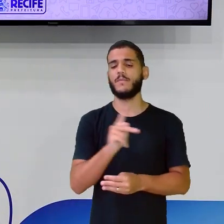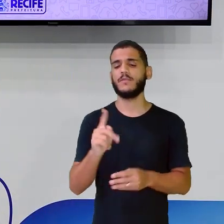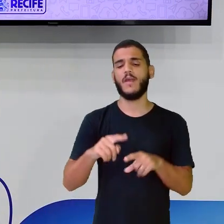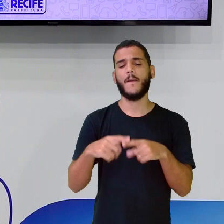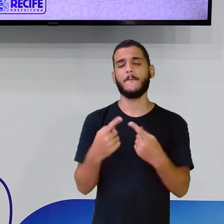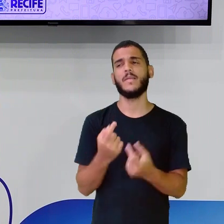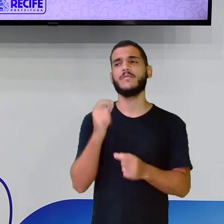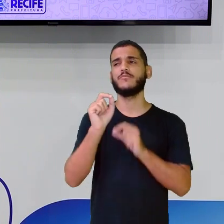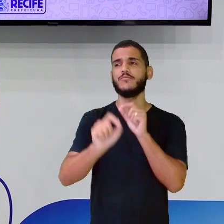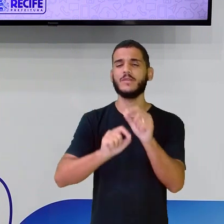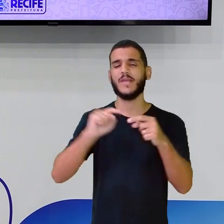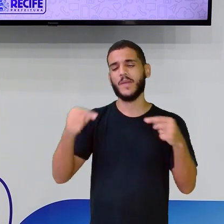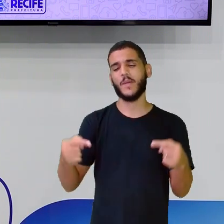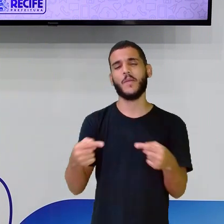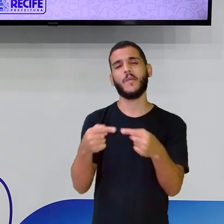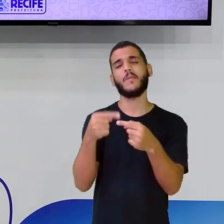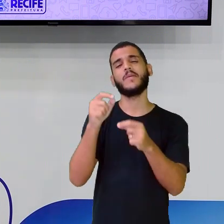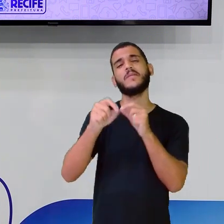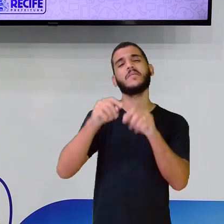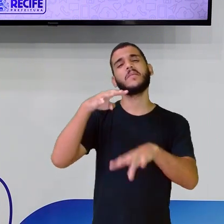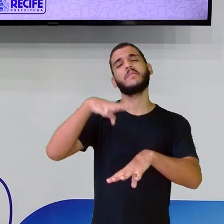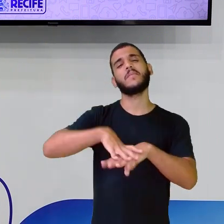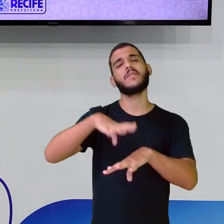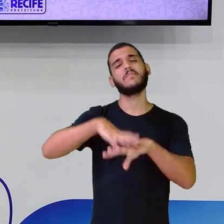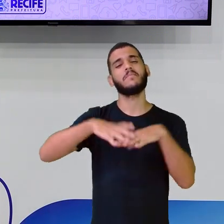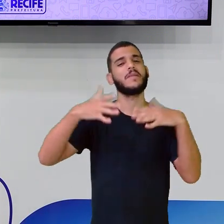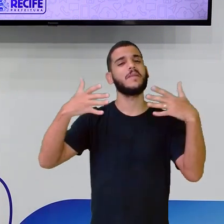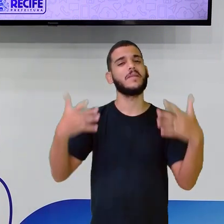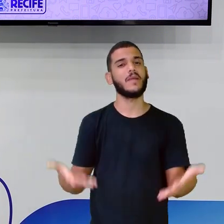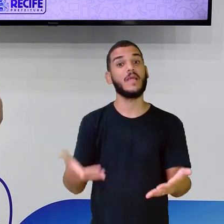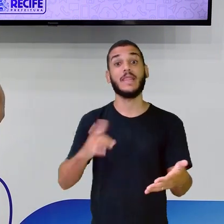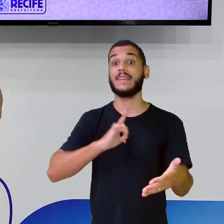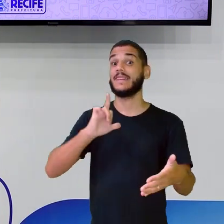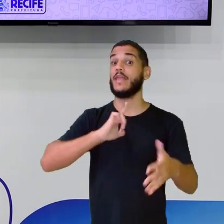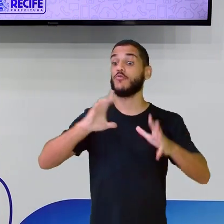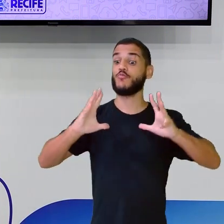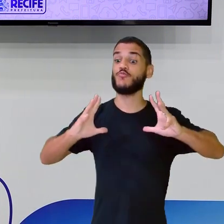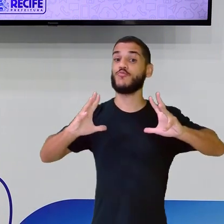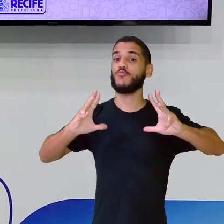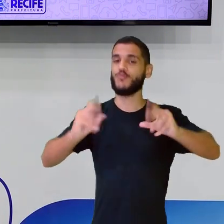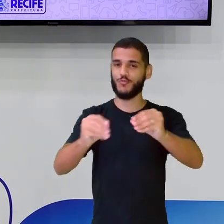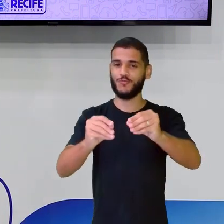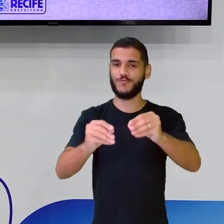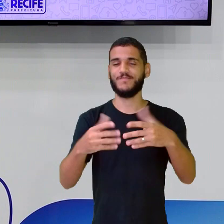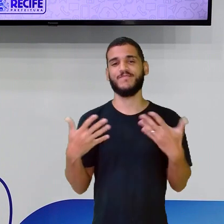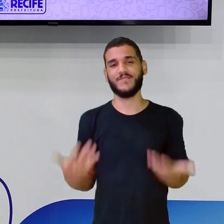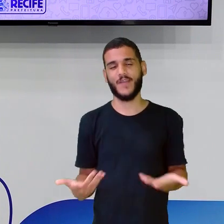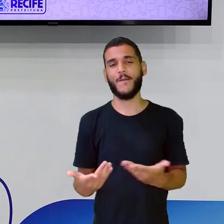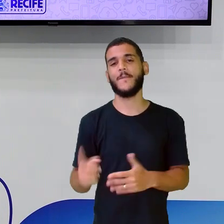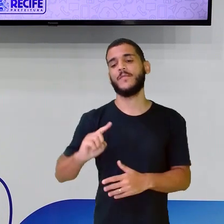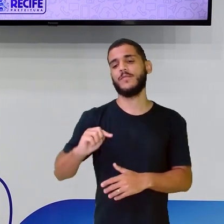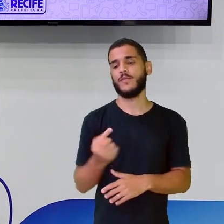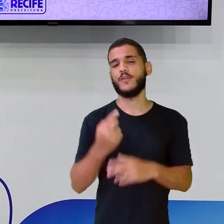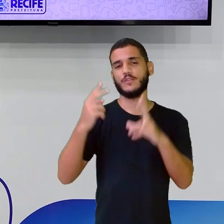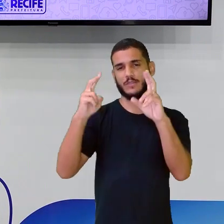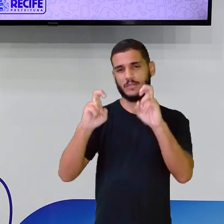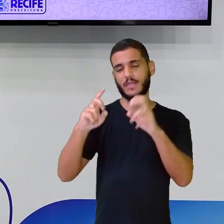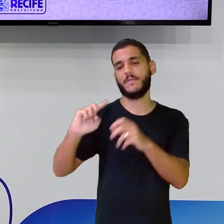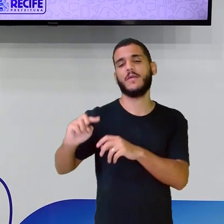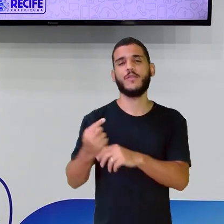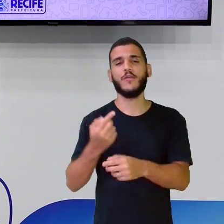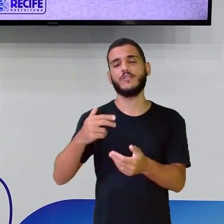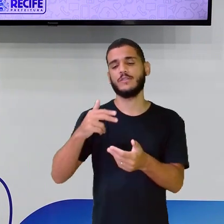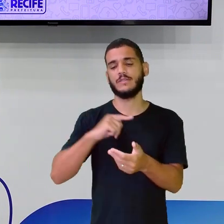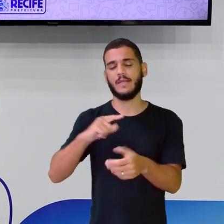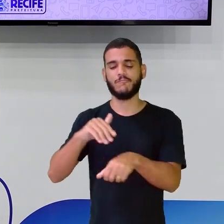o que isso tem a ver com matemática? Tem tudo a ver. A partir do nosso assunto, a gente consegue fazer